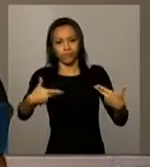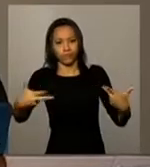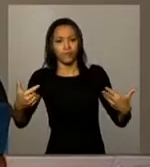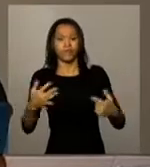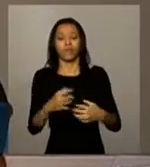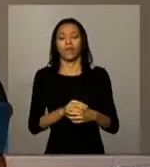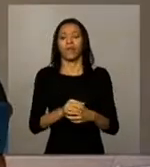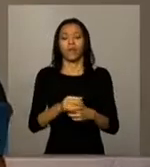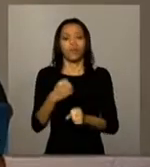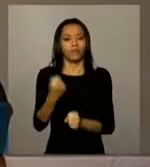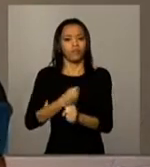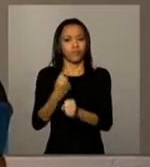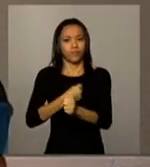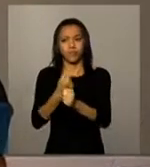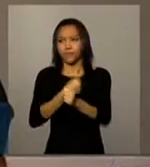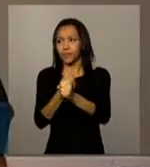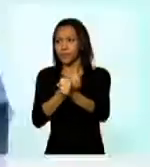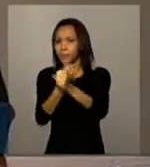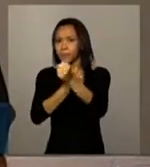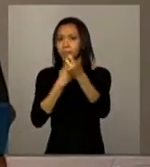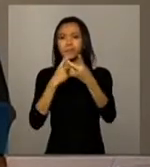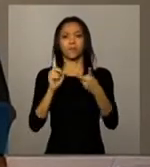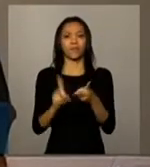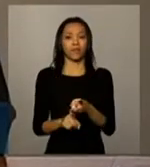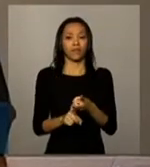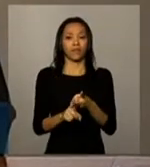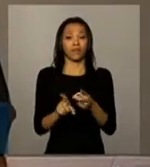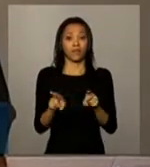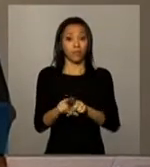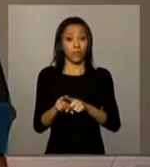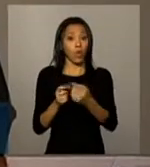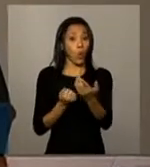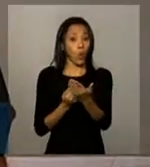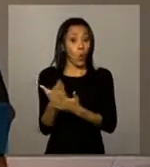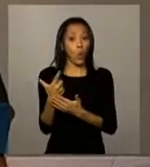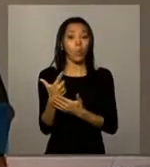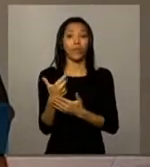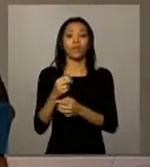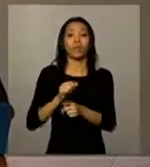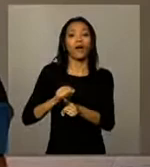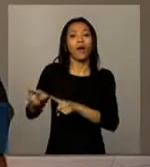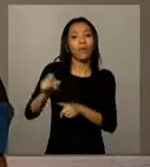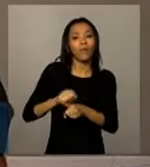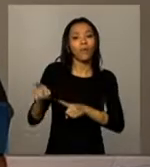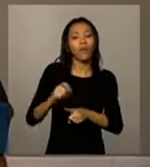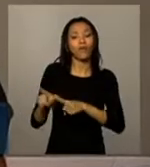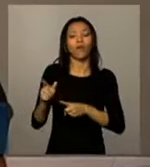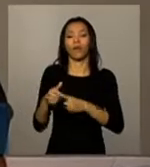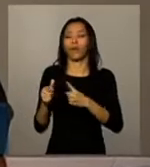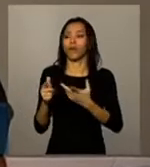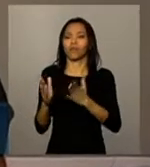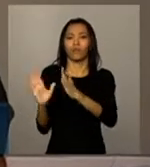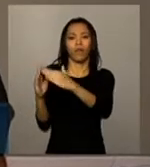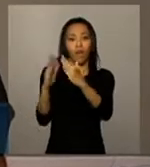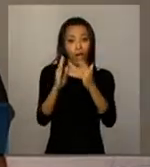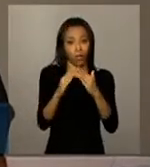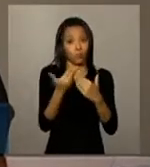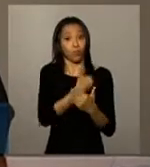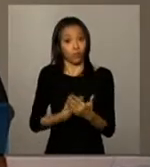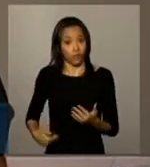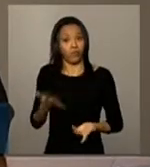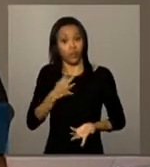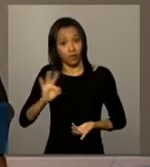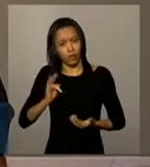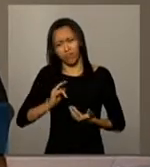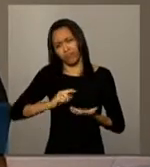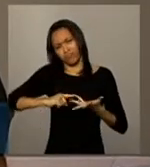reformas e aquisição de novos edifícios para órgãos federais, enfim, uma série de restrições